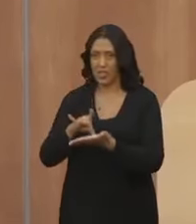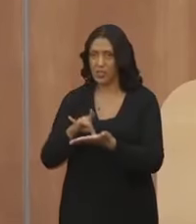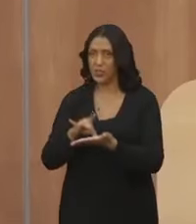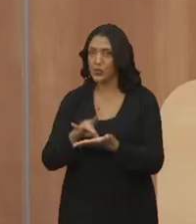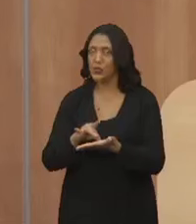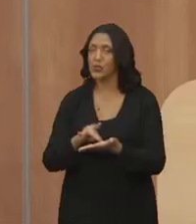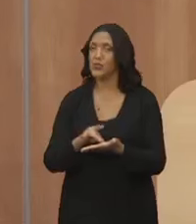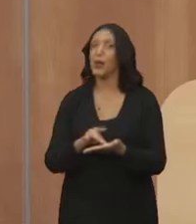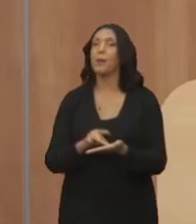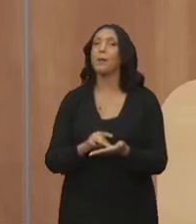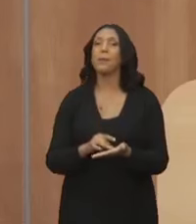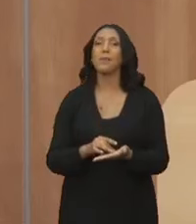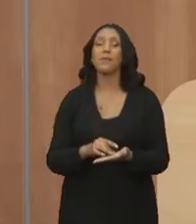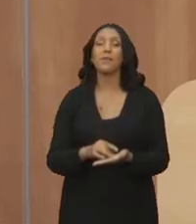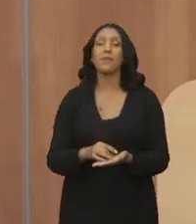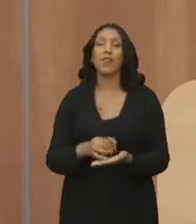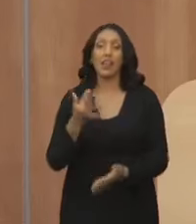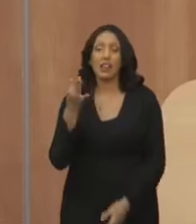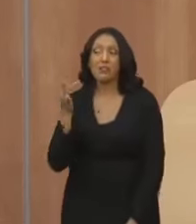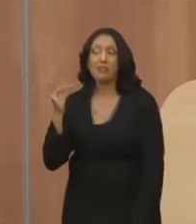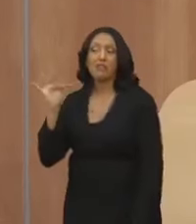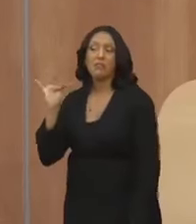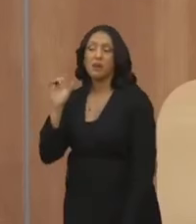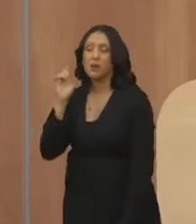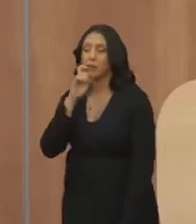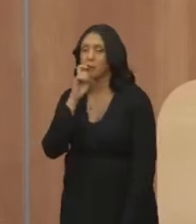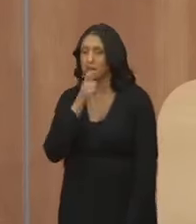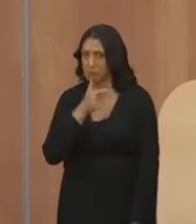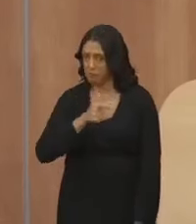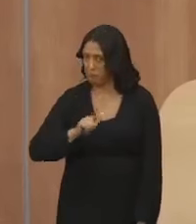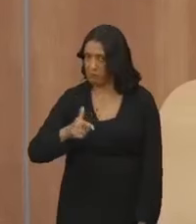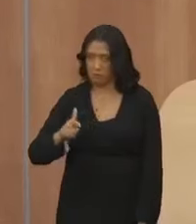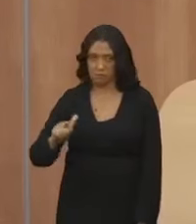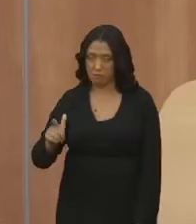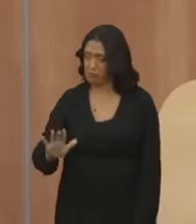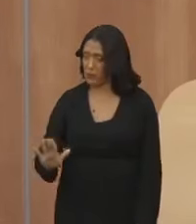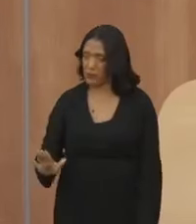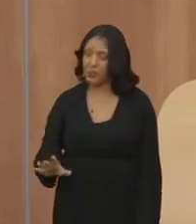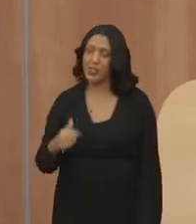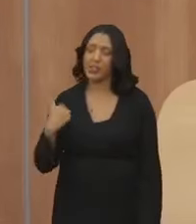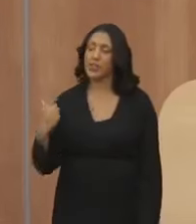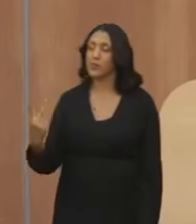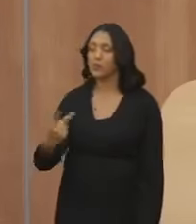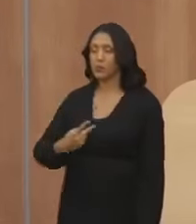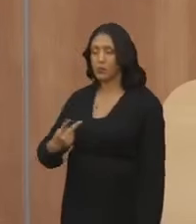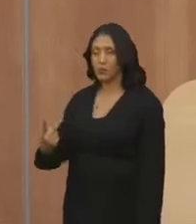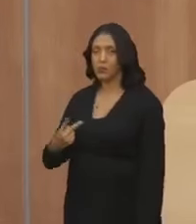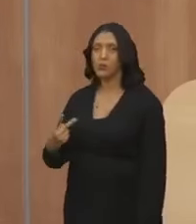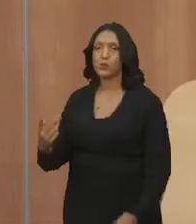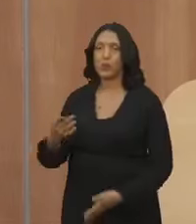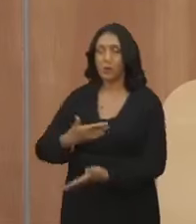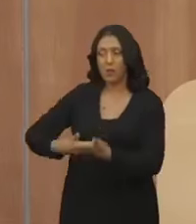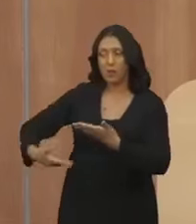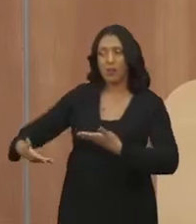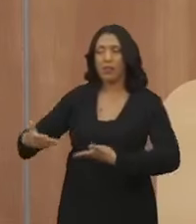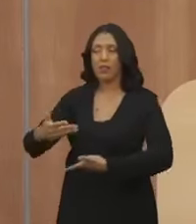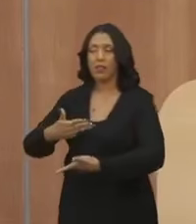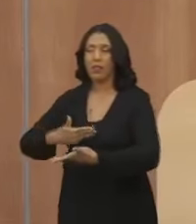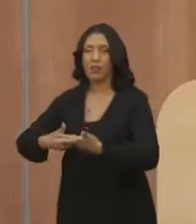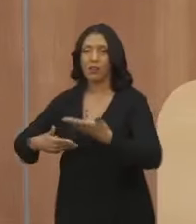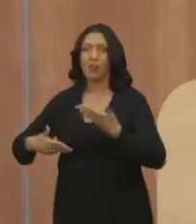em mentiras, e por isso é tão importante o respeito que a gente tem para com toda a comunidade